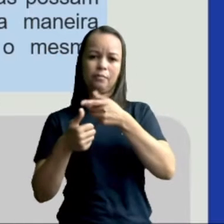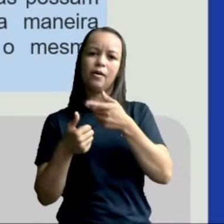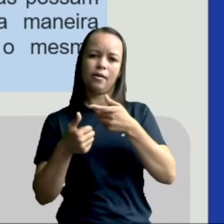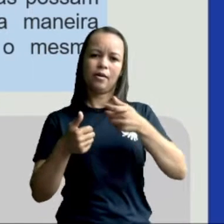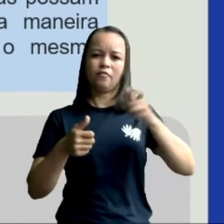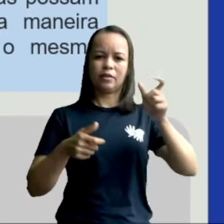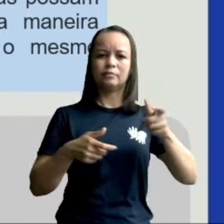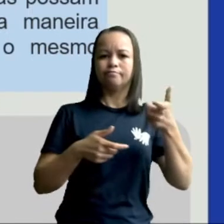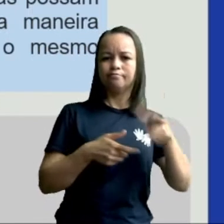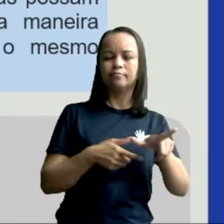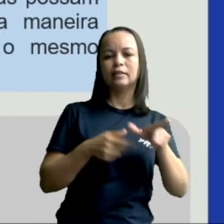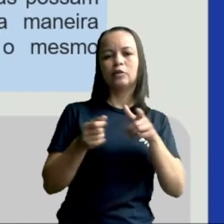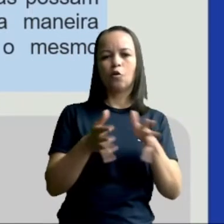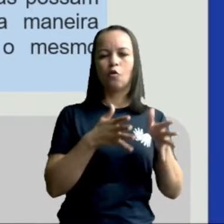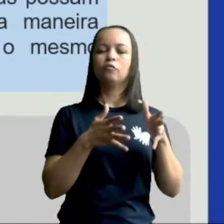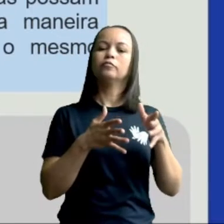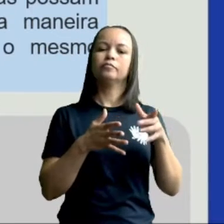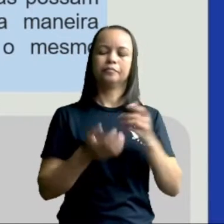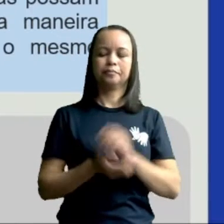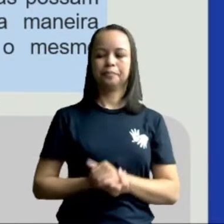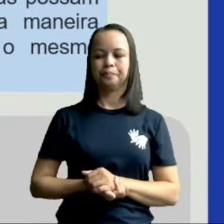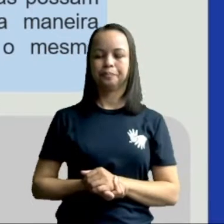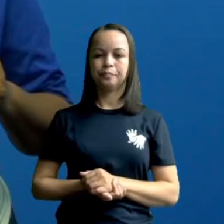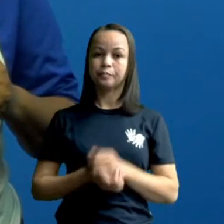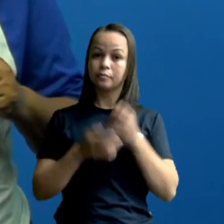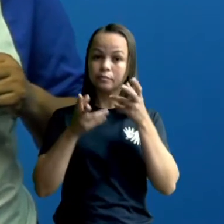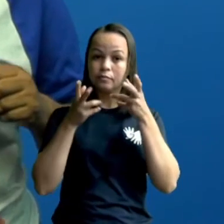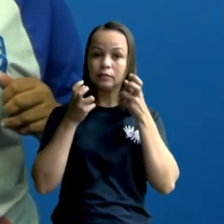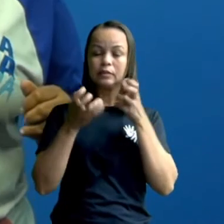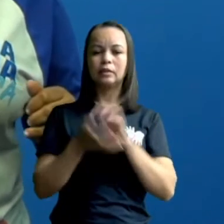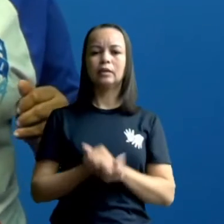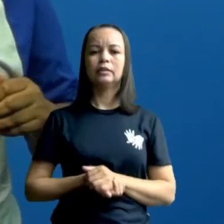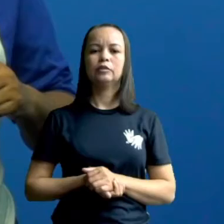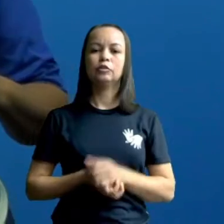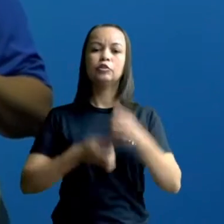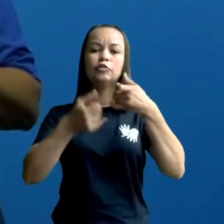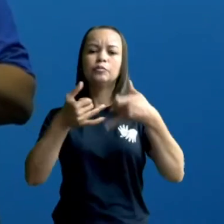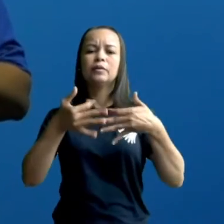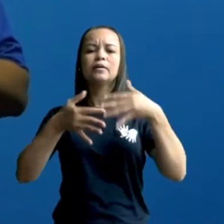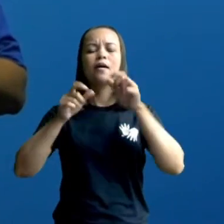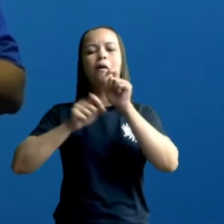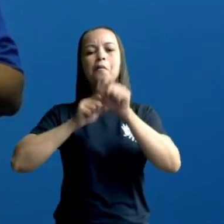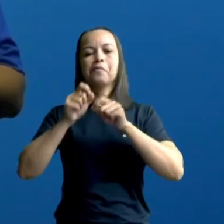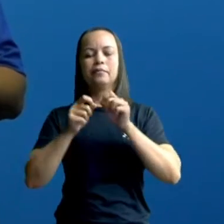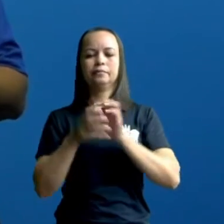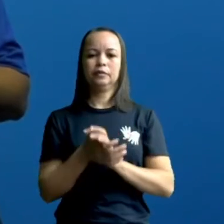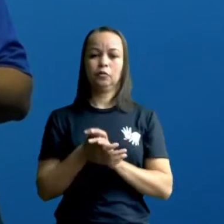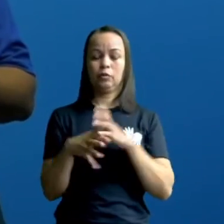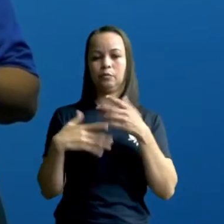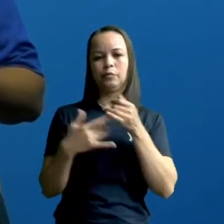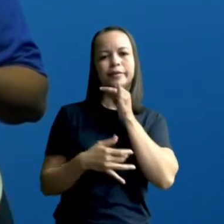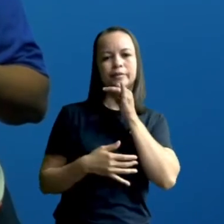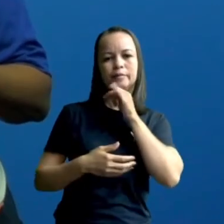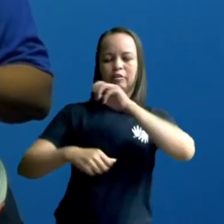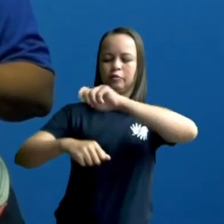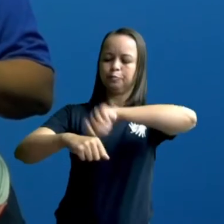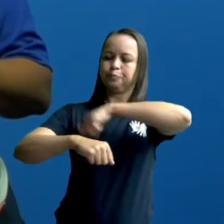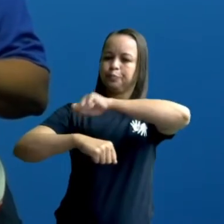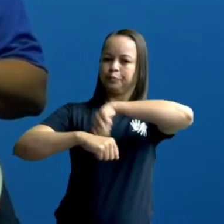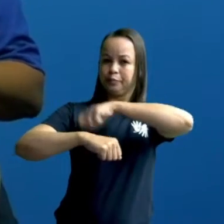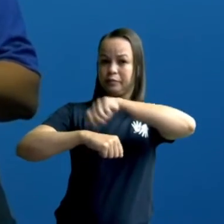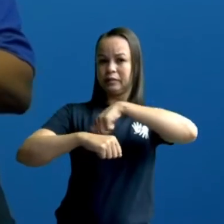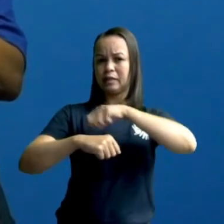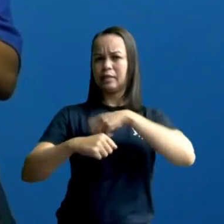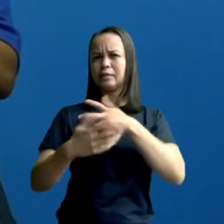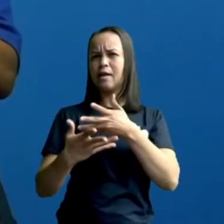vez e obter o mesmo resultado. Vejam só, o que isso quer dizer? Que quando a gente faz uma receita, a que